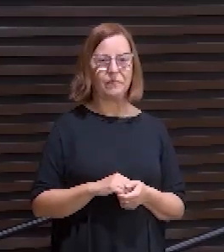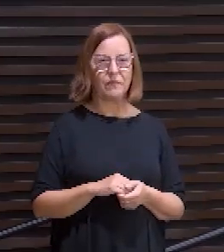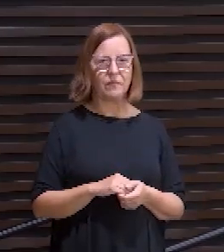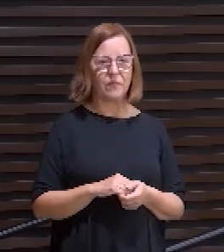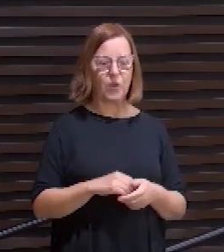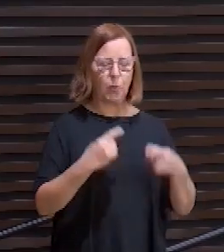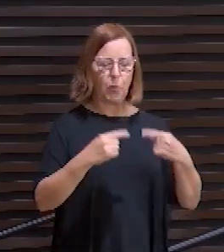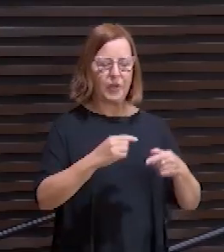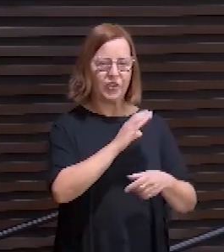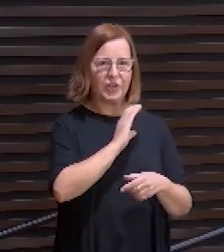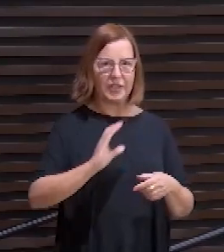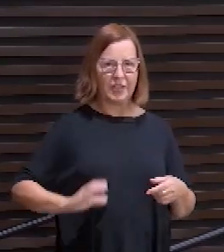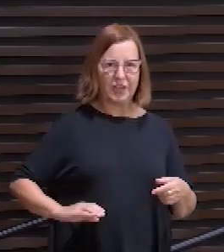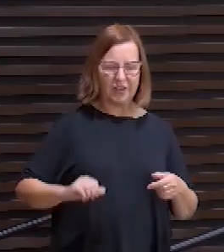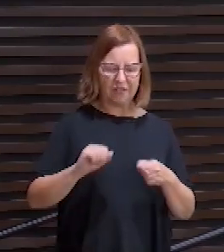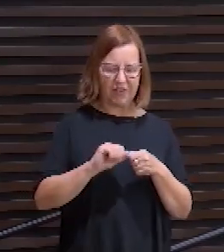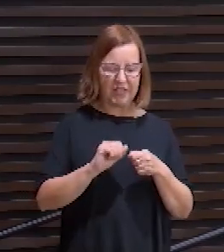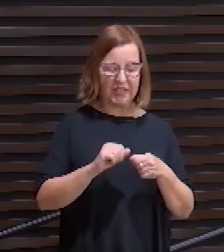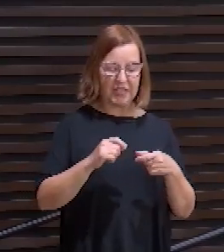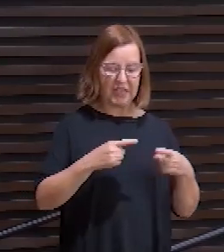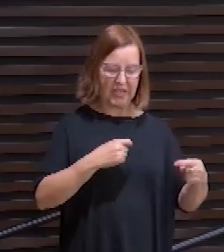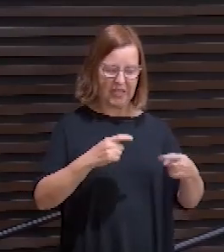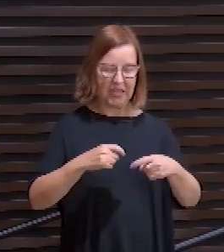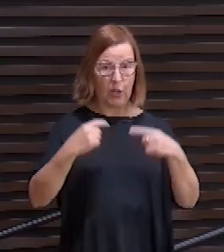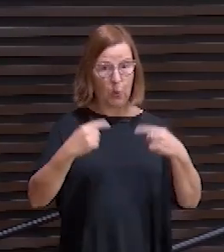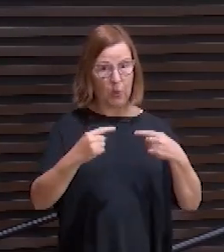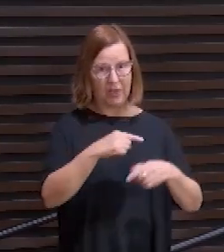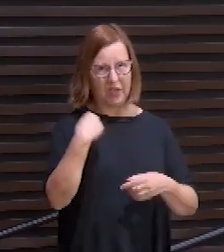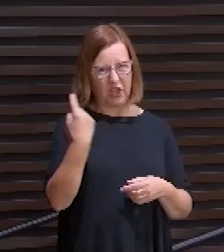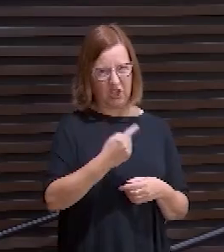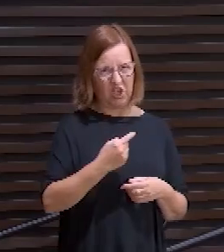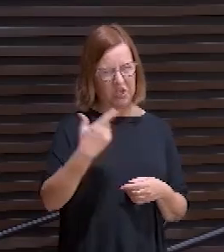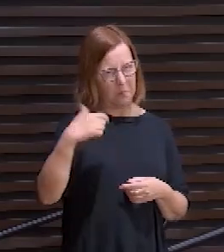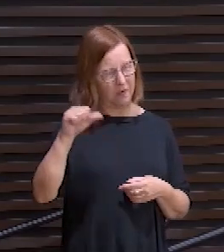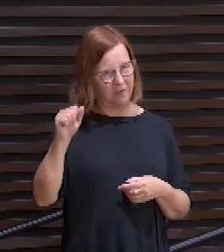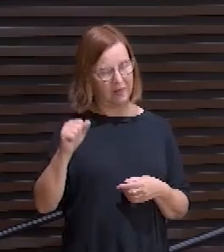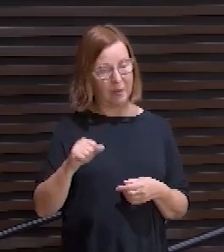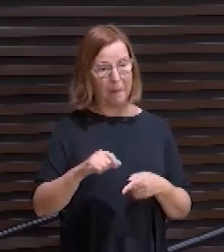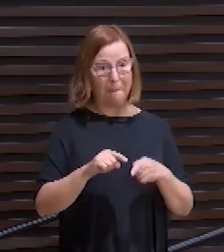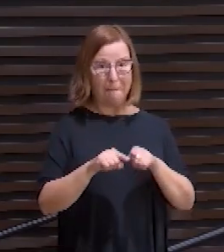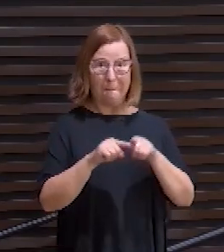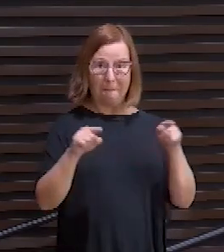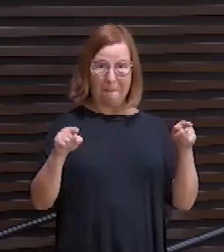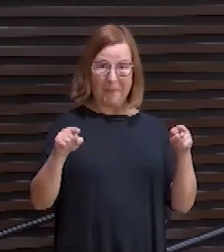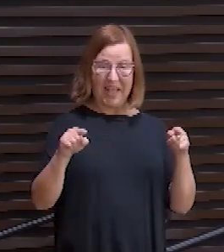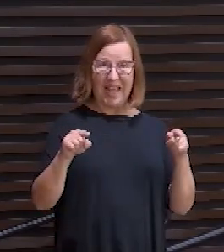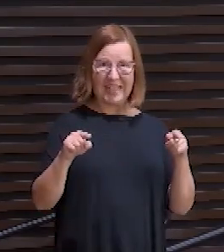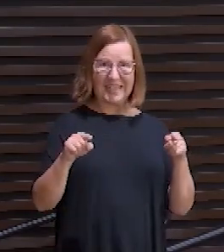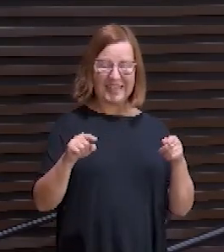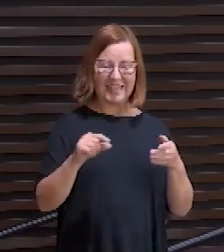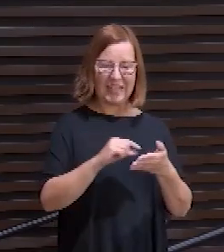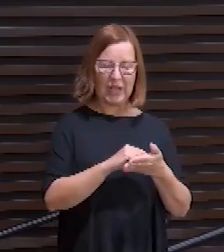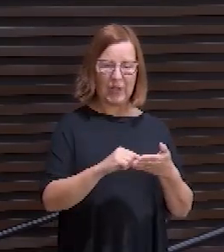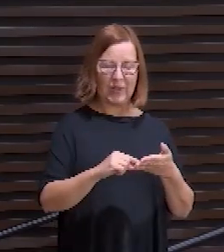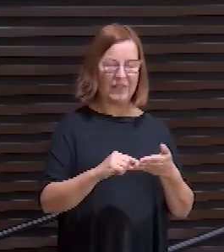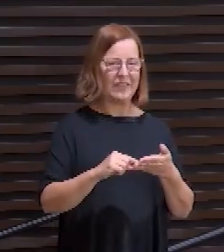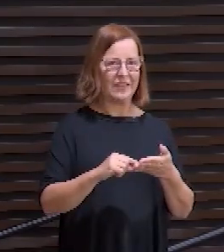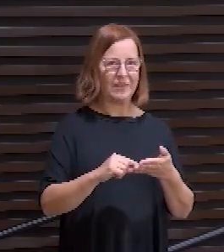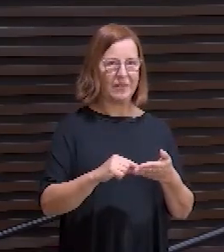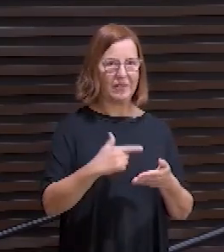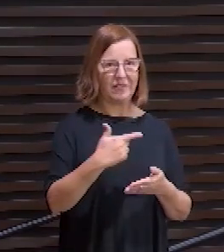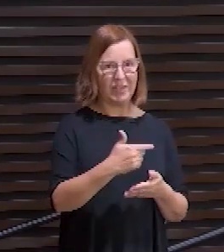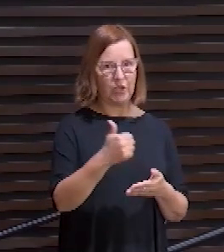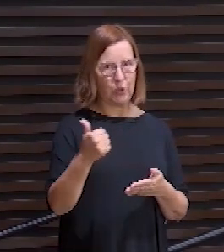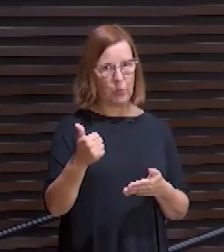nós e prevalecia contra nós. É difícil esse versículo. Mas vamos ler o 21 junto com o 22 agora. Eu chamo a igreja para ler